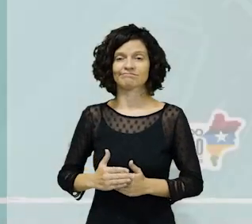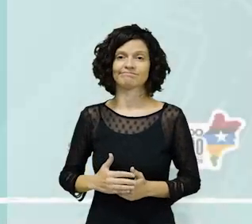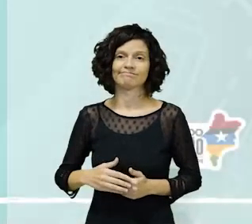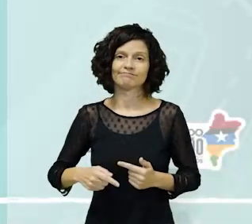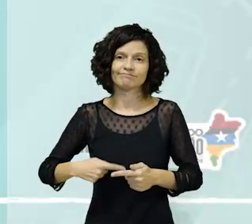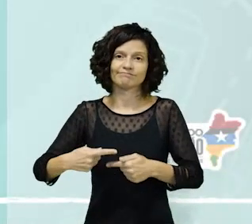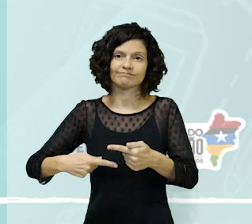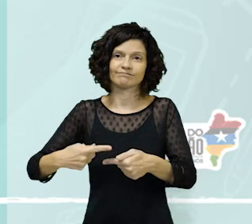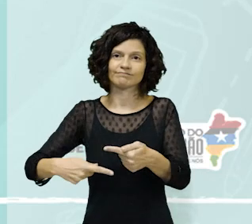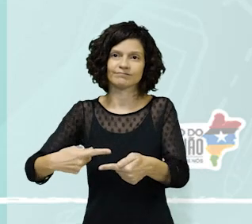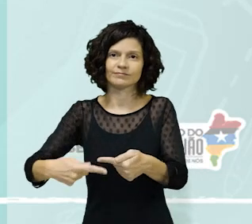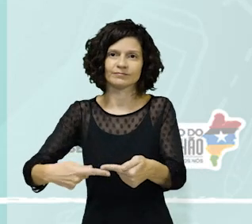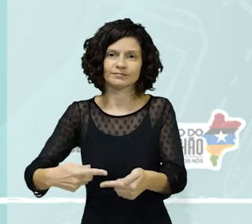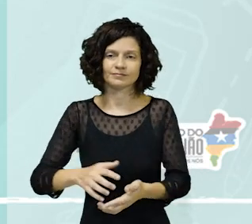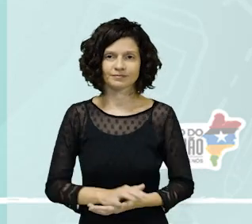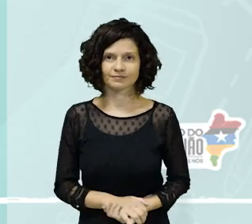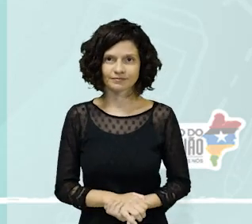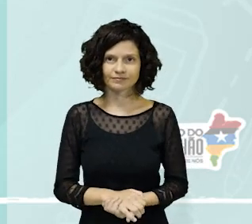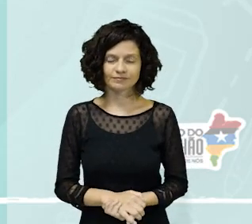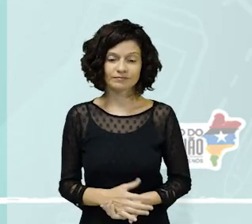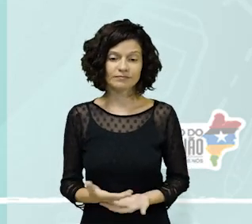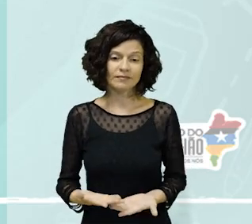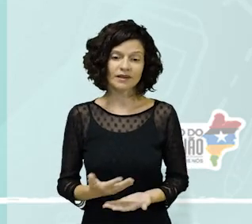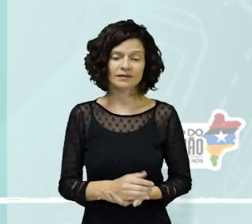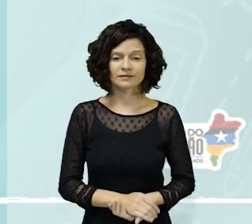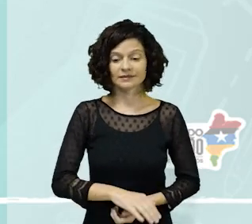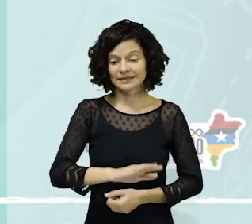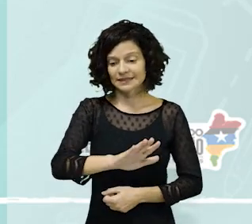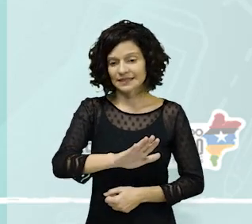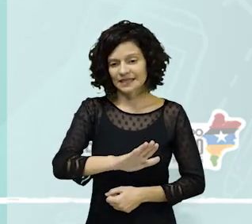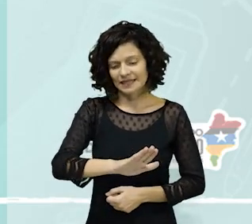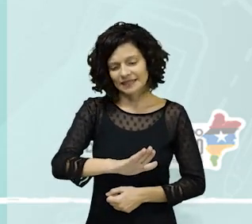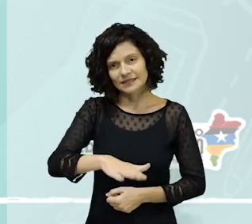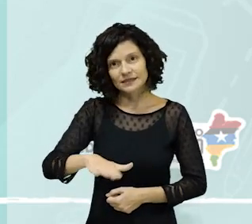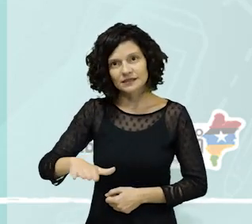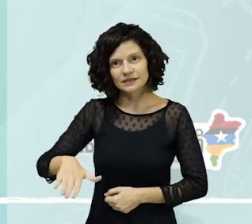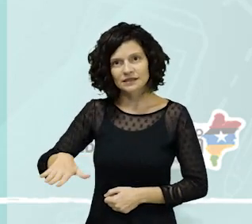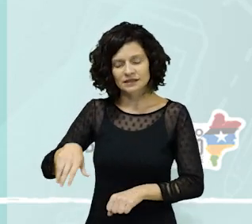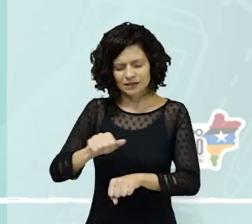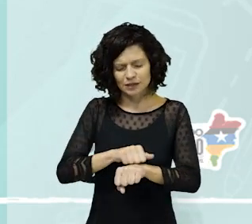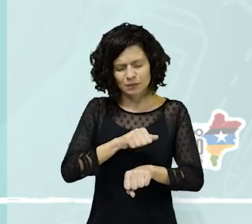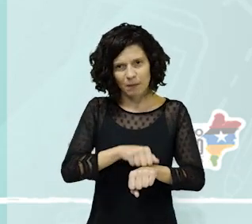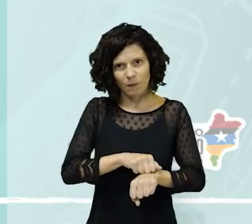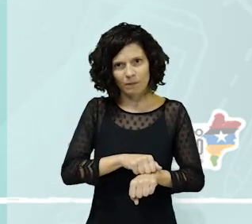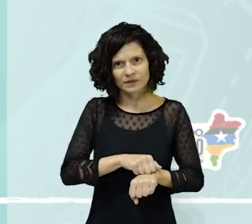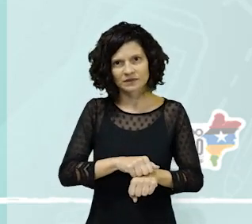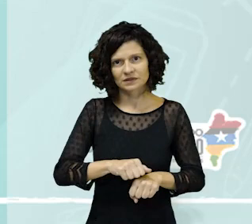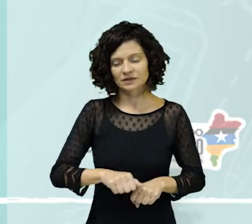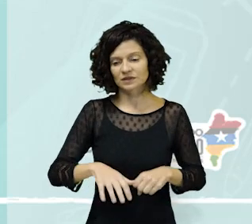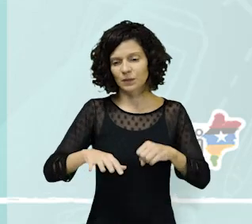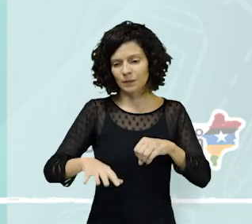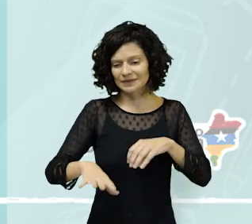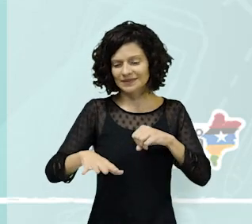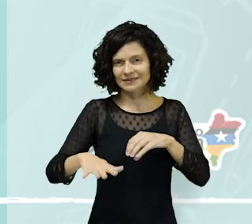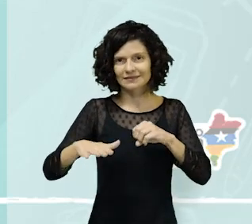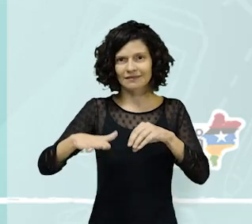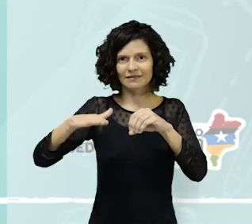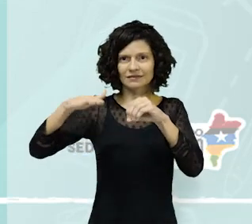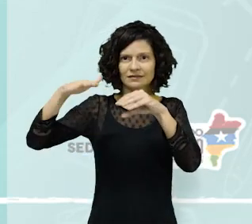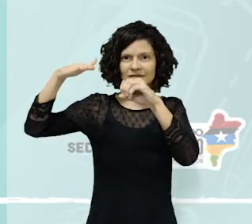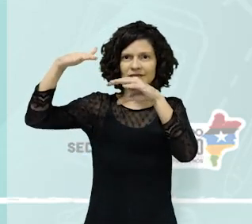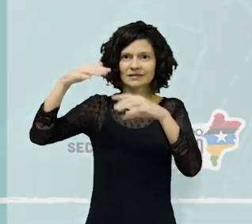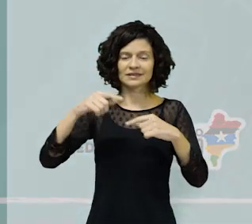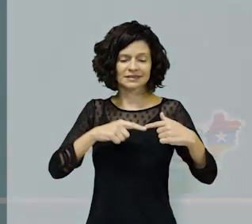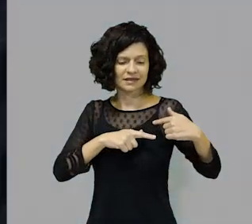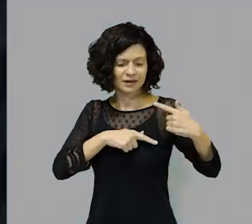pobreza. As crianças pobres são socializadas e acostumadas à pobreza e a reproduzir a condição